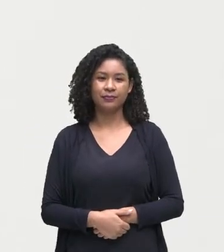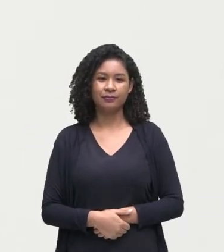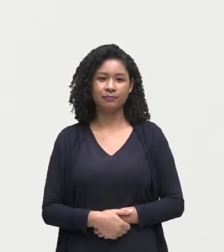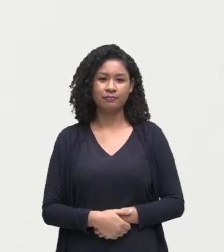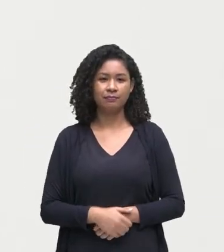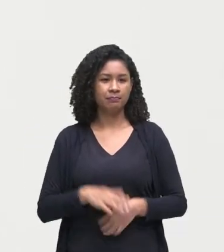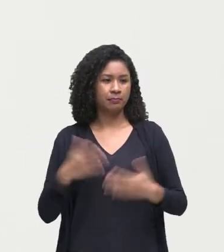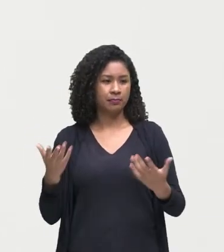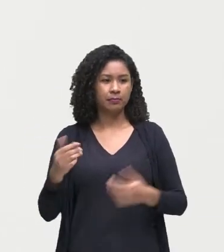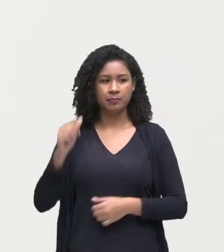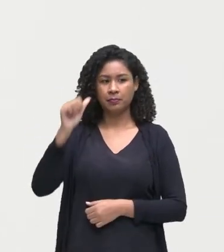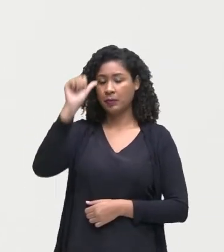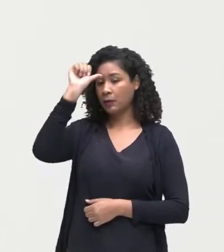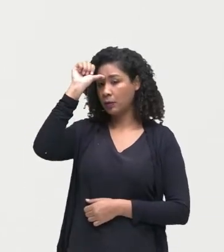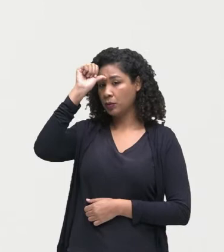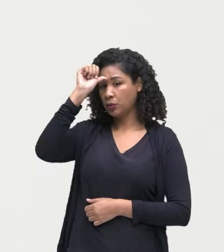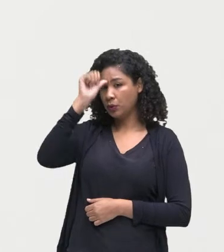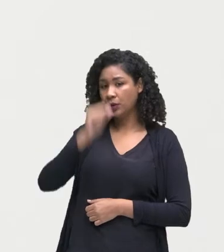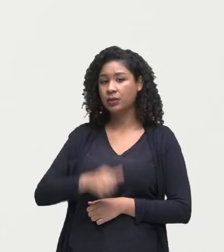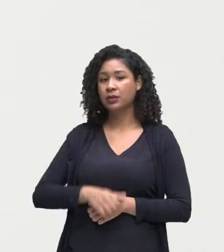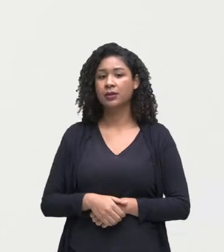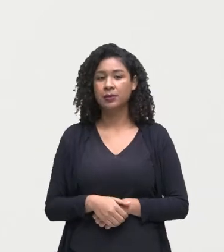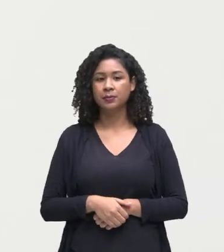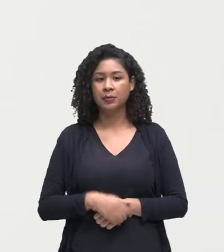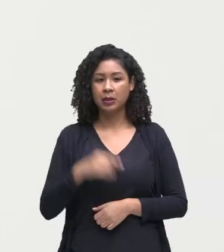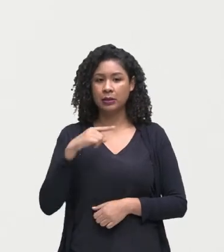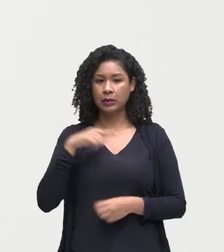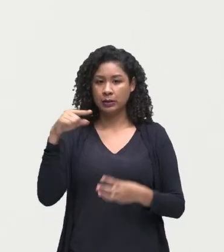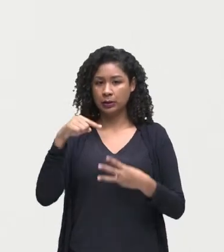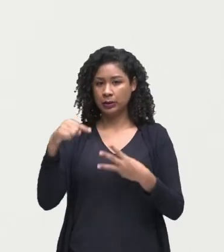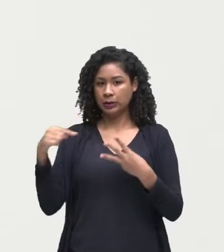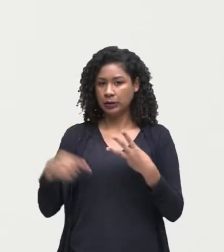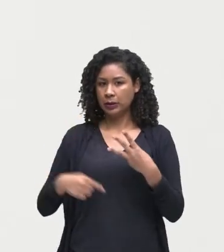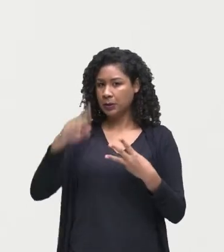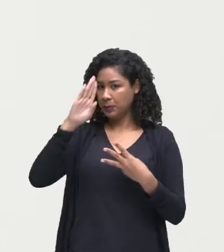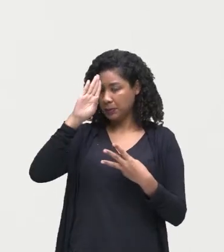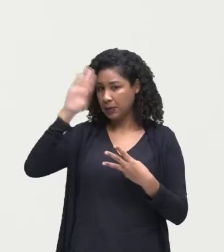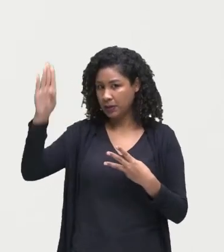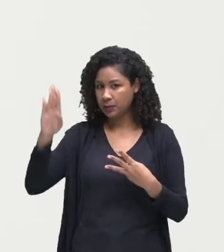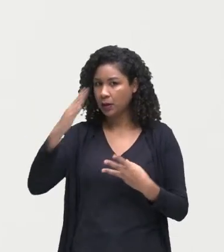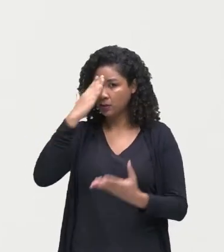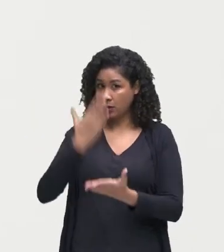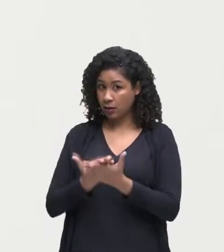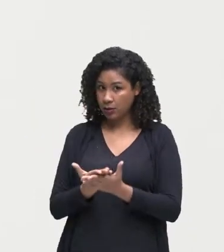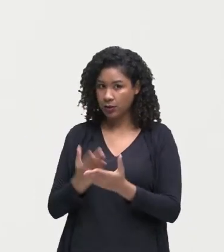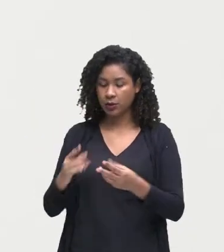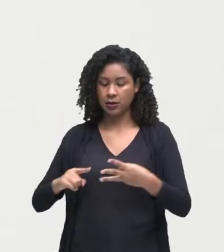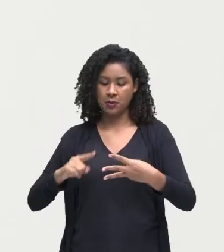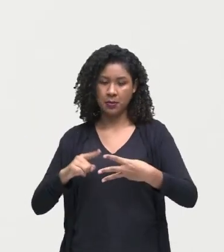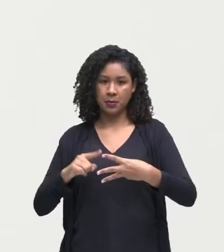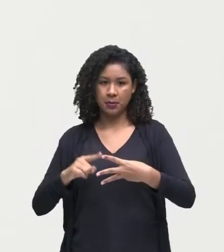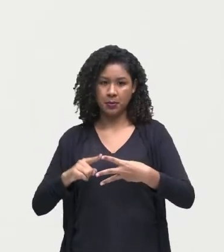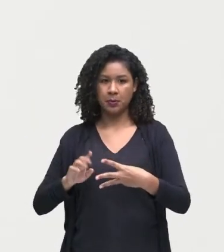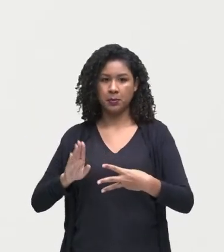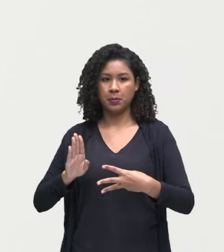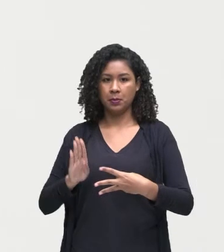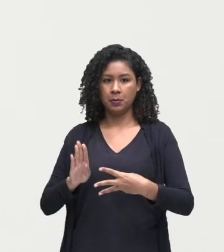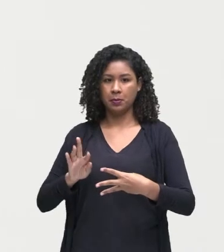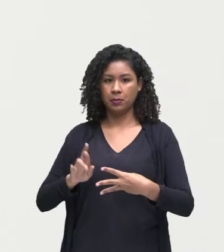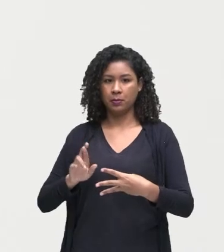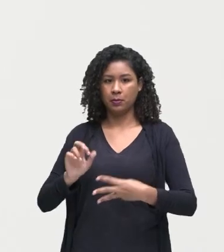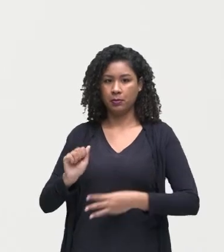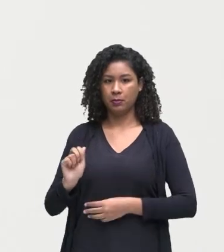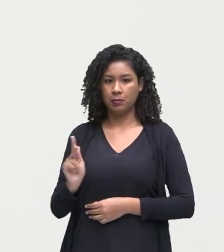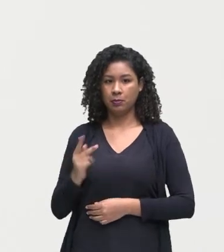Os hinduístas concebem 3 poderes transcendentes, né? Brahma, que quer dizer que pelo seu